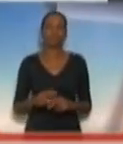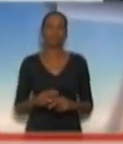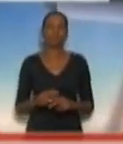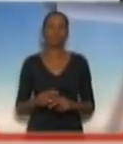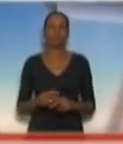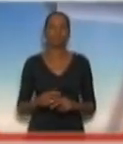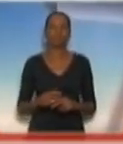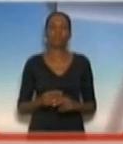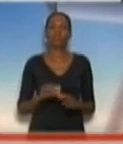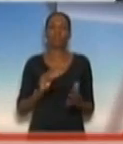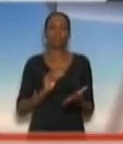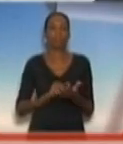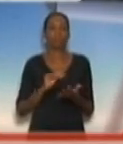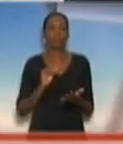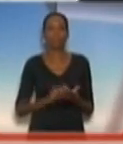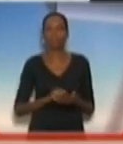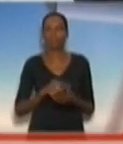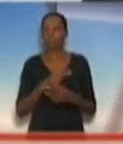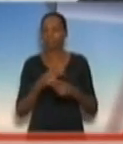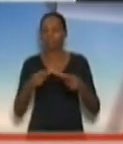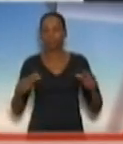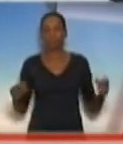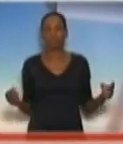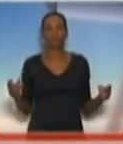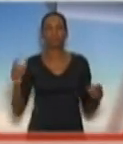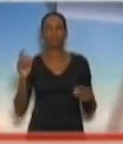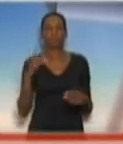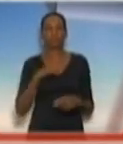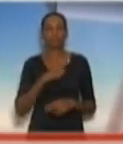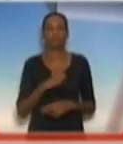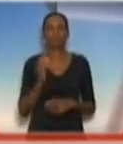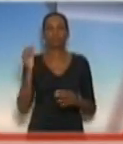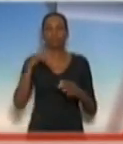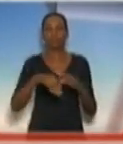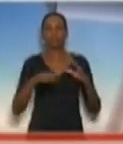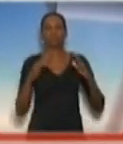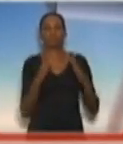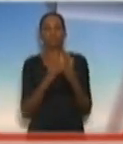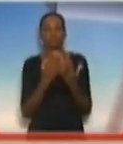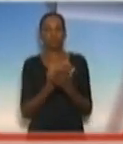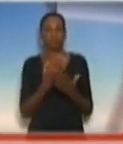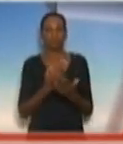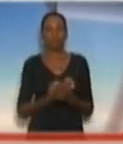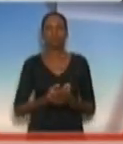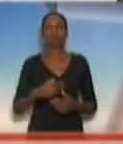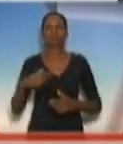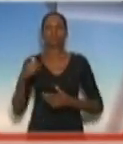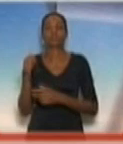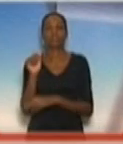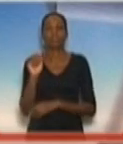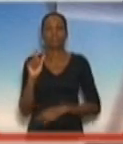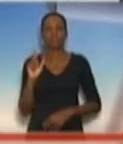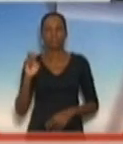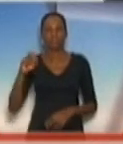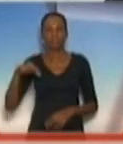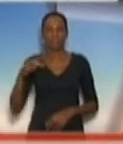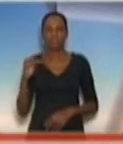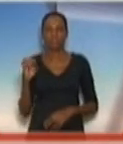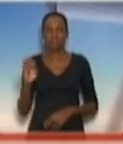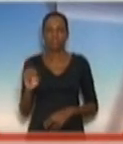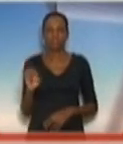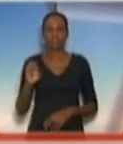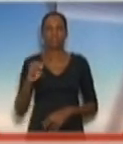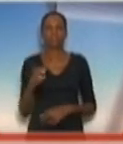a precariedade, das condições extremamente precarizadas de trabalho, os servidores são ameaçados,